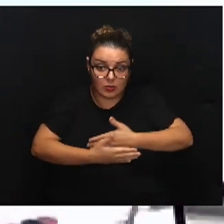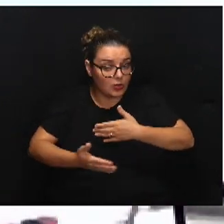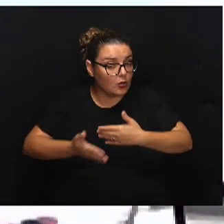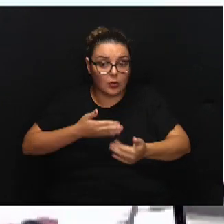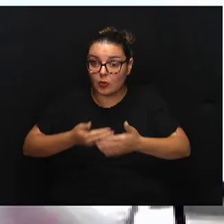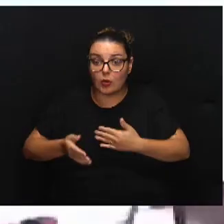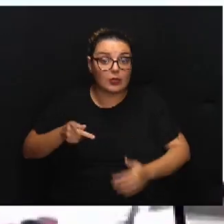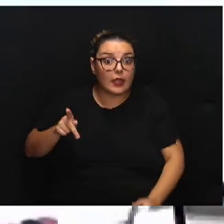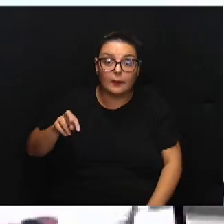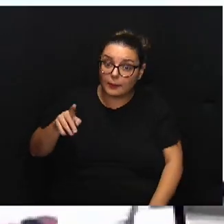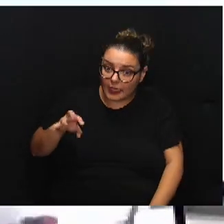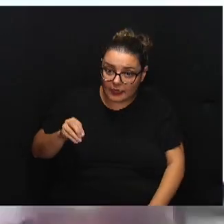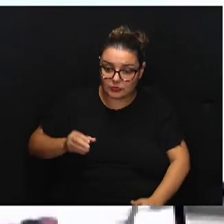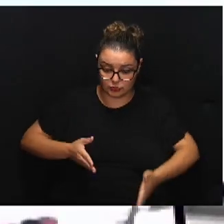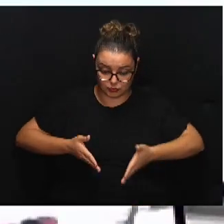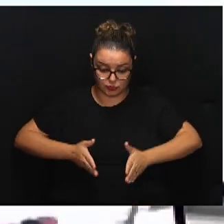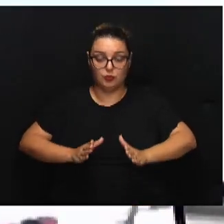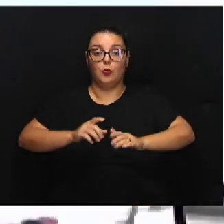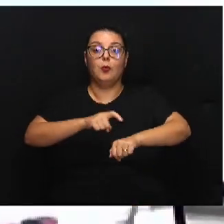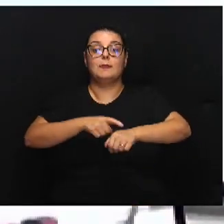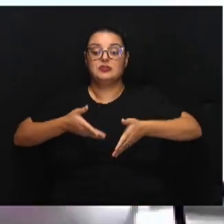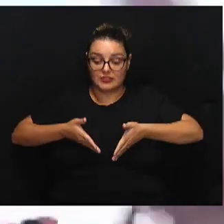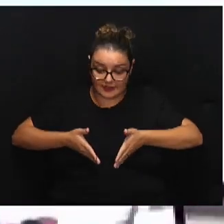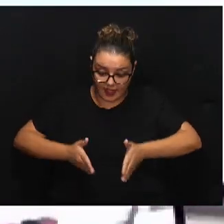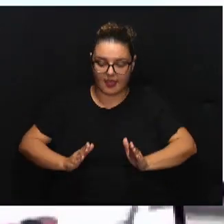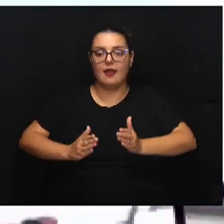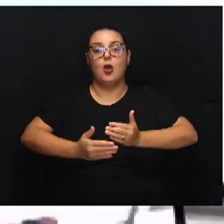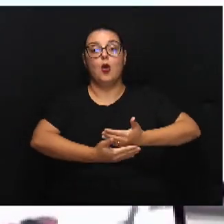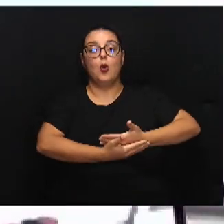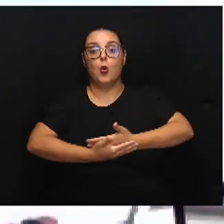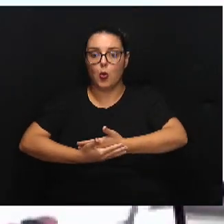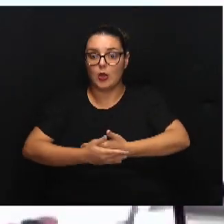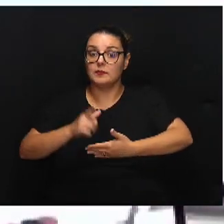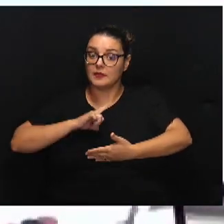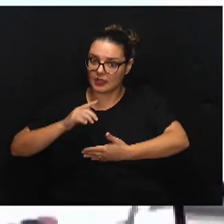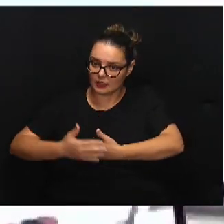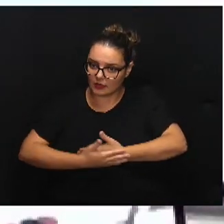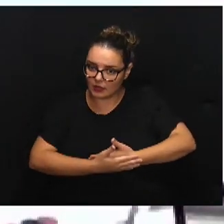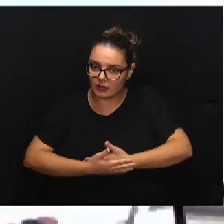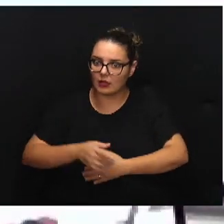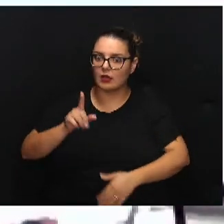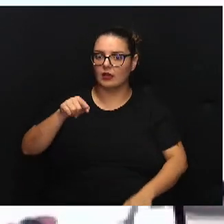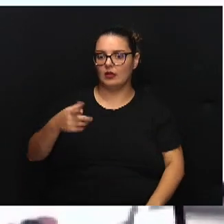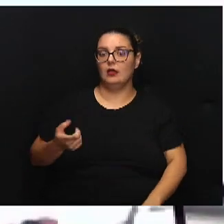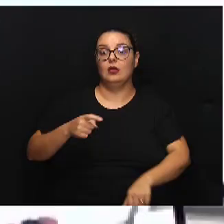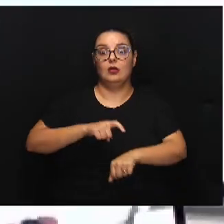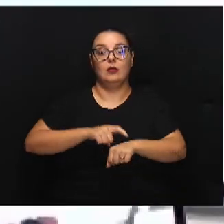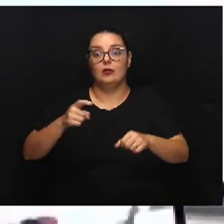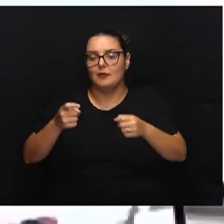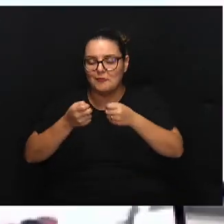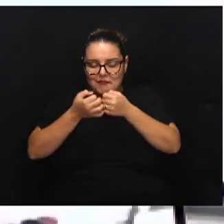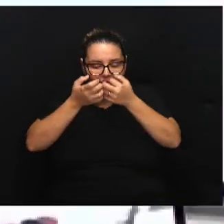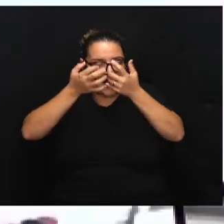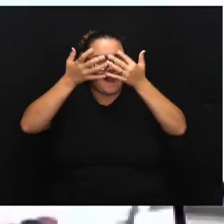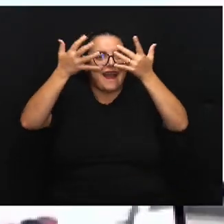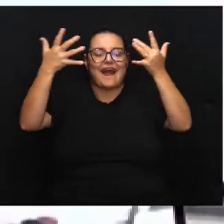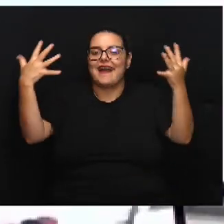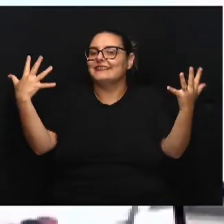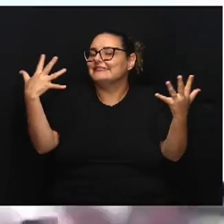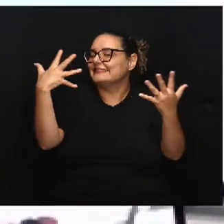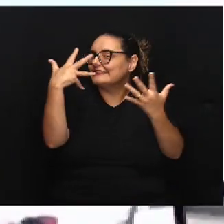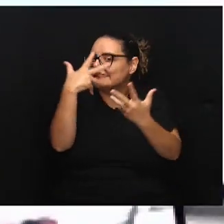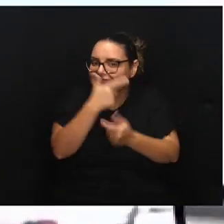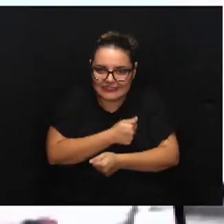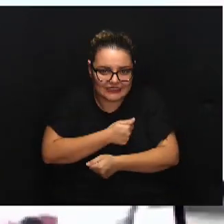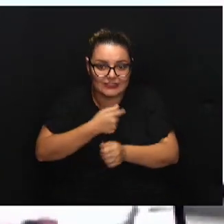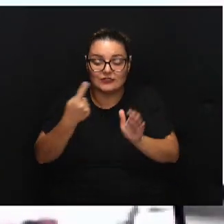parto, nascer, o nascimento, ter uma criança, é um momento mágico, é um momento lindo, é um momento